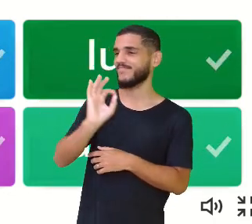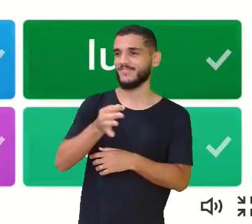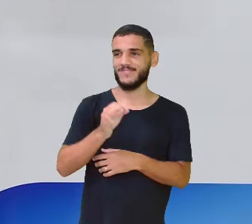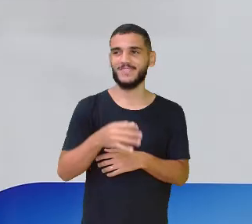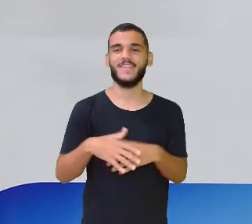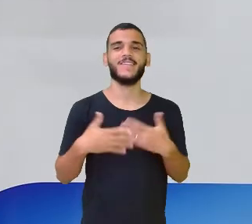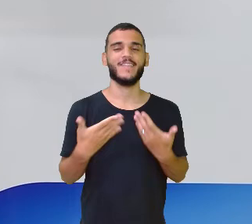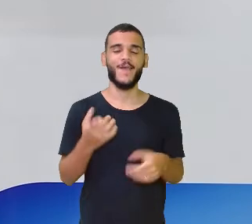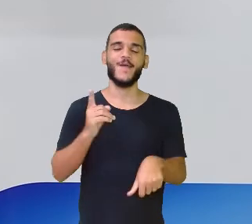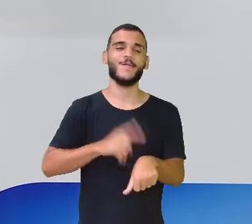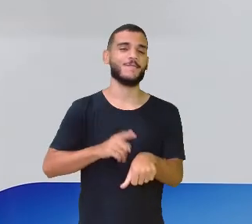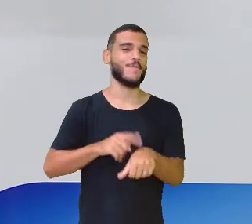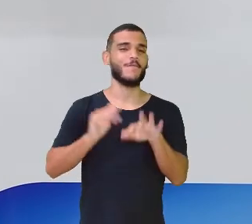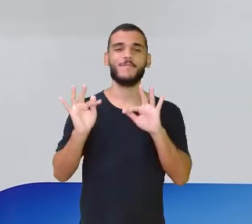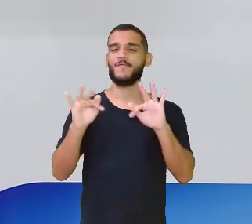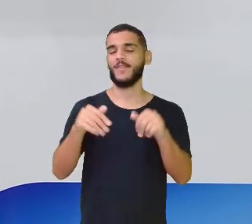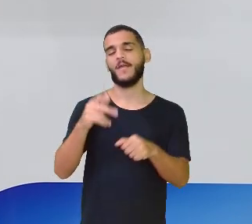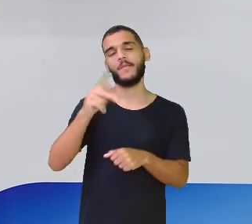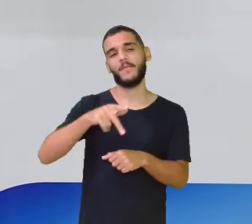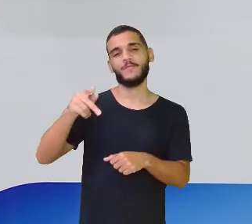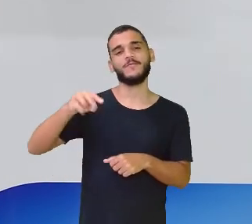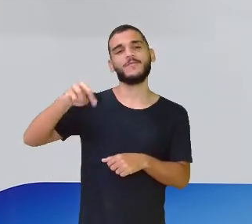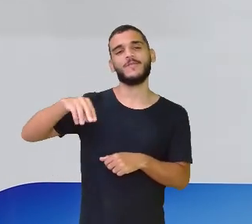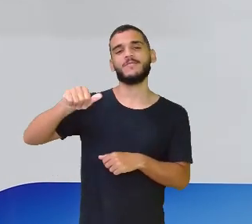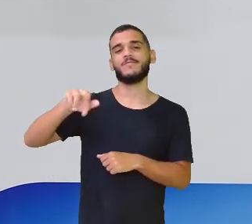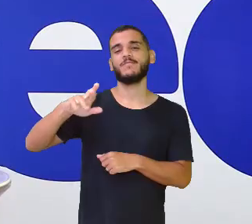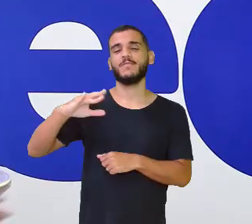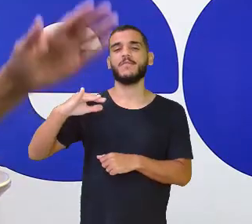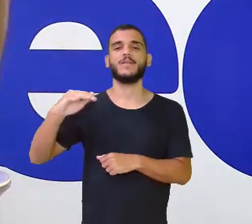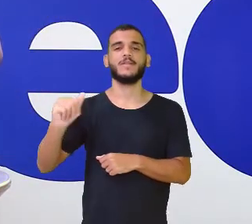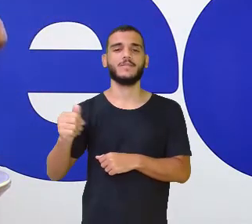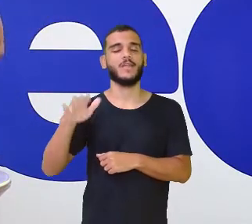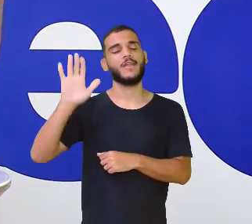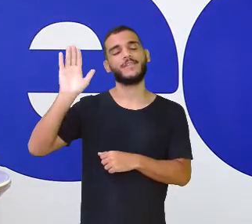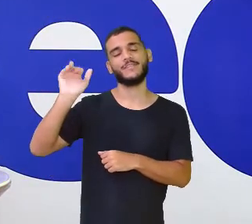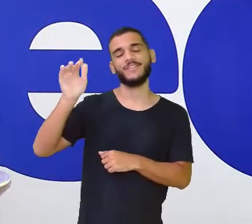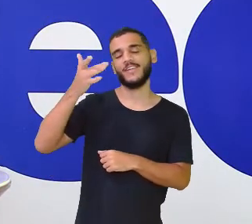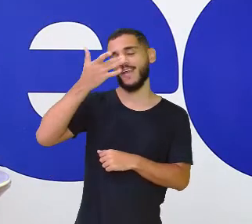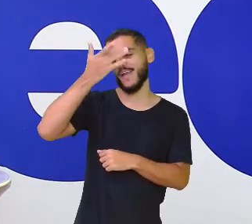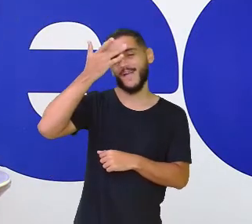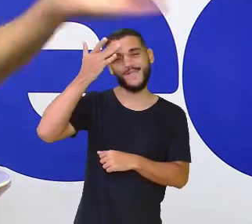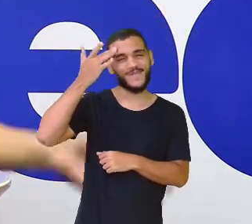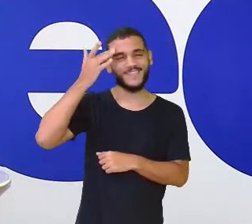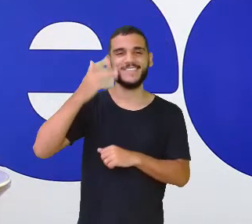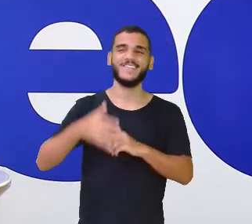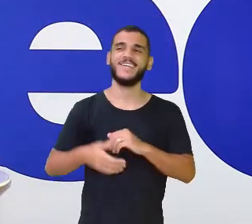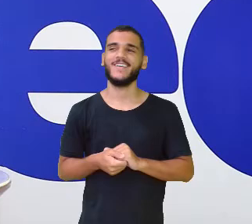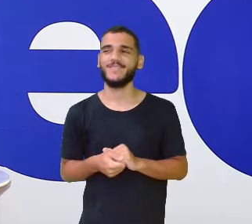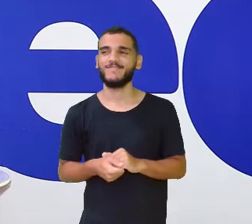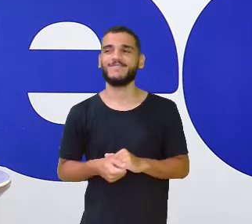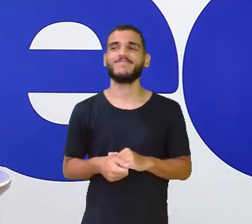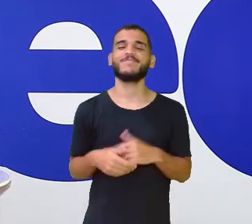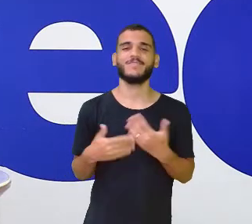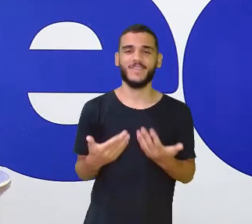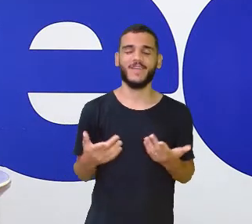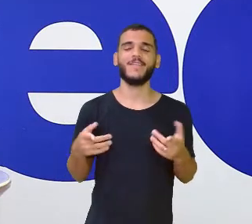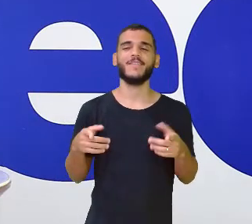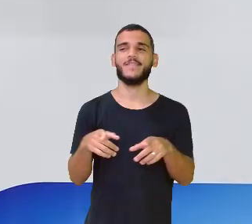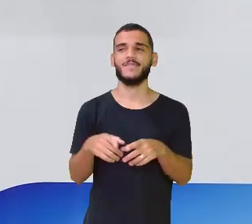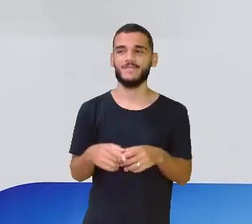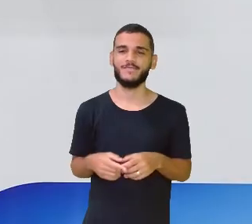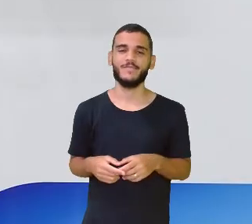Acertou. E o nosso tempo acabou, professora Márcia. Gente, tchau, gente. Eu queria